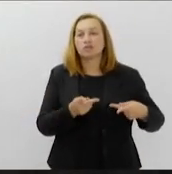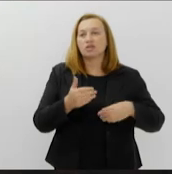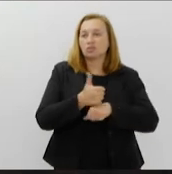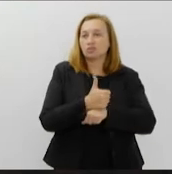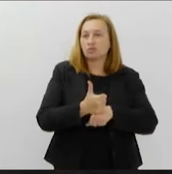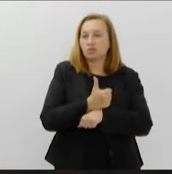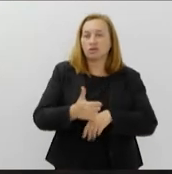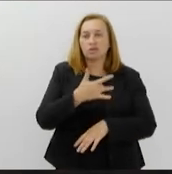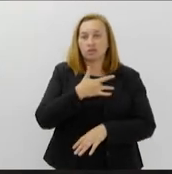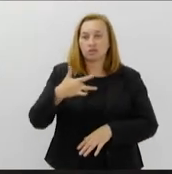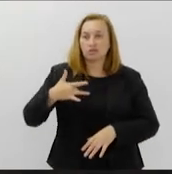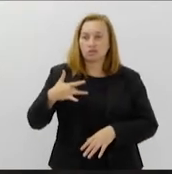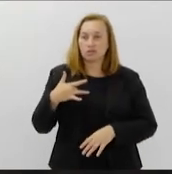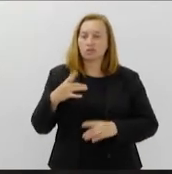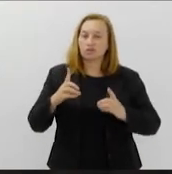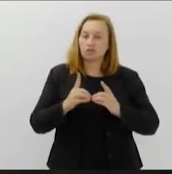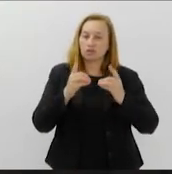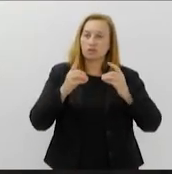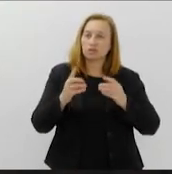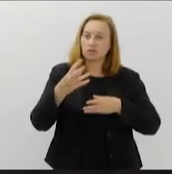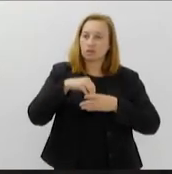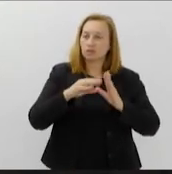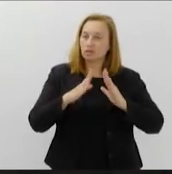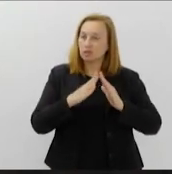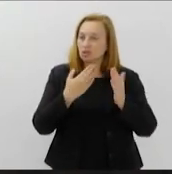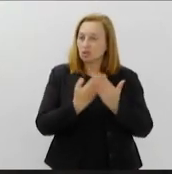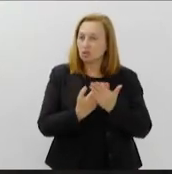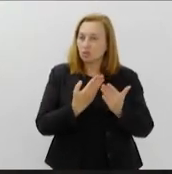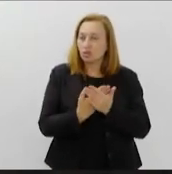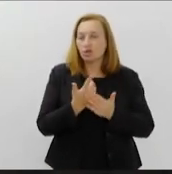saúde para atendimento nas escolas e outras